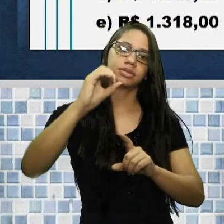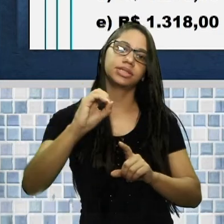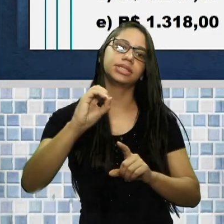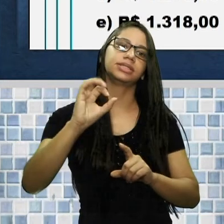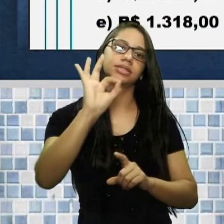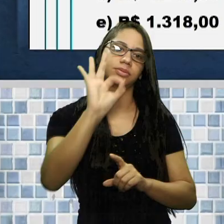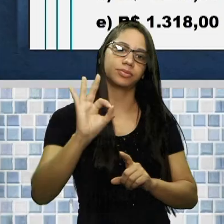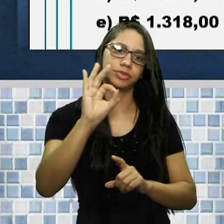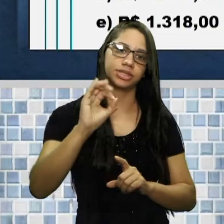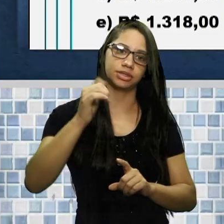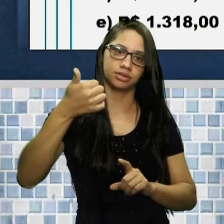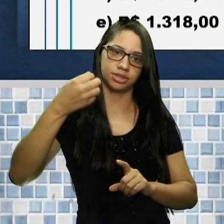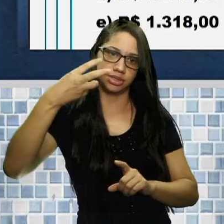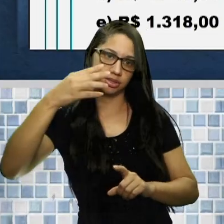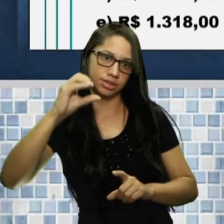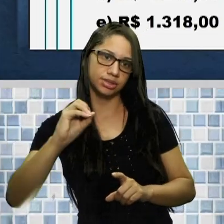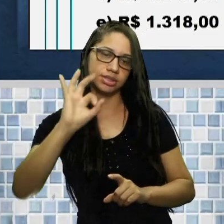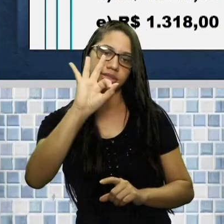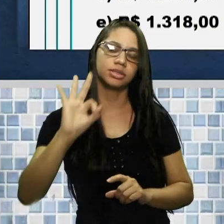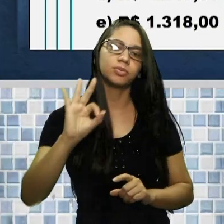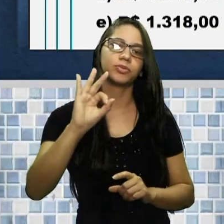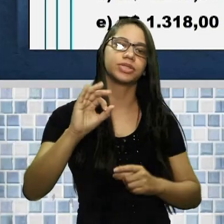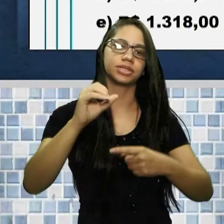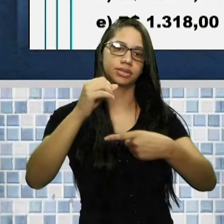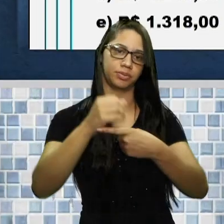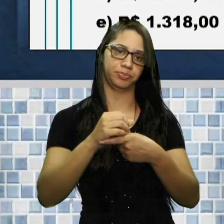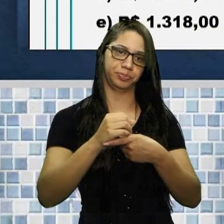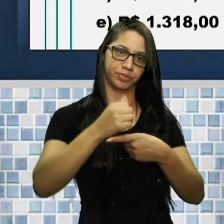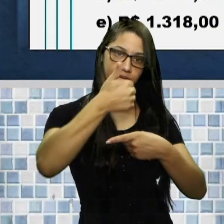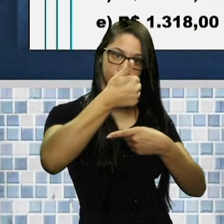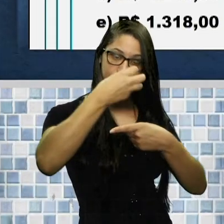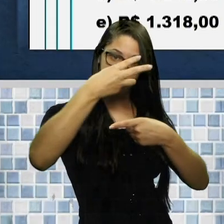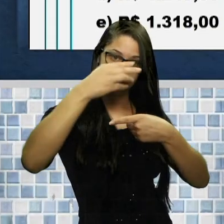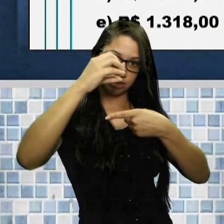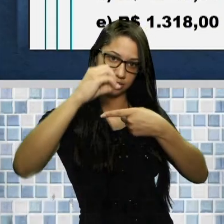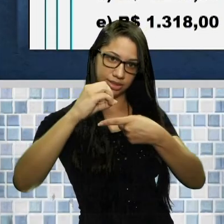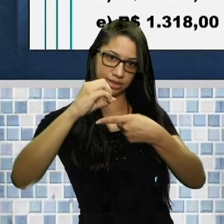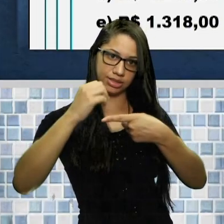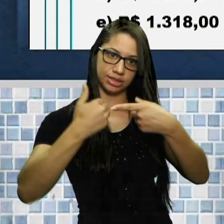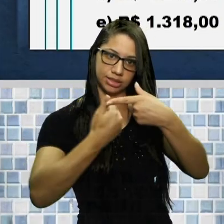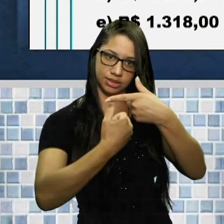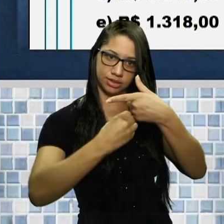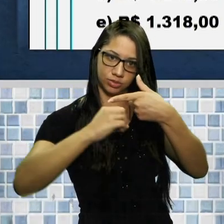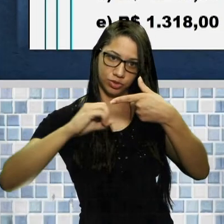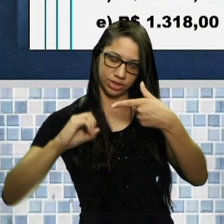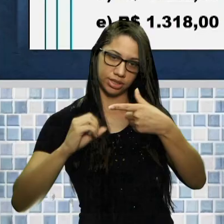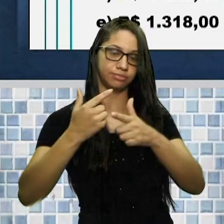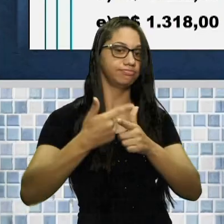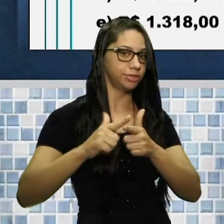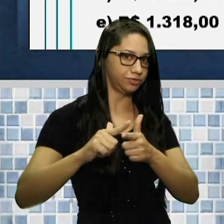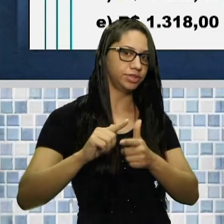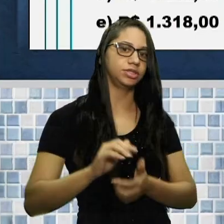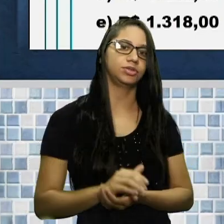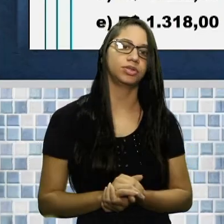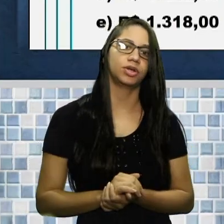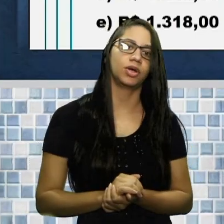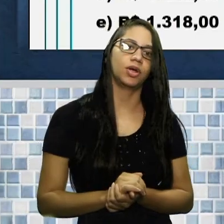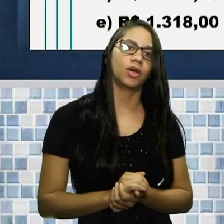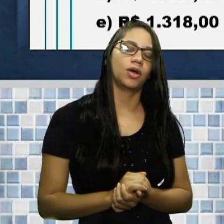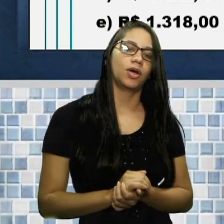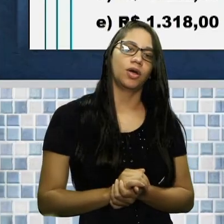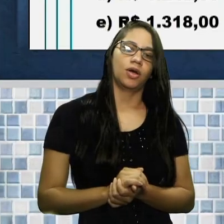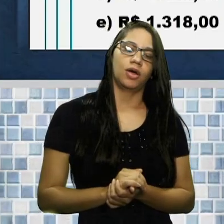dá 130%. Transformando em uma razão centesimal, encontramos 130 dividido por 100.